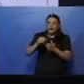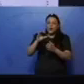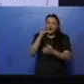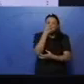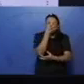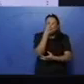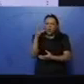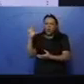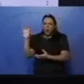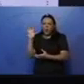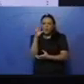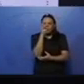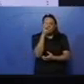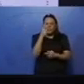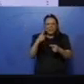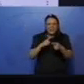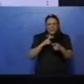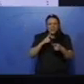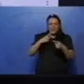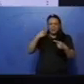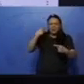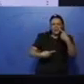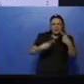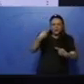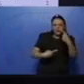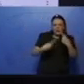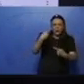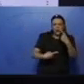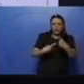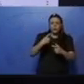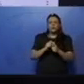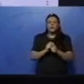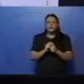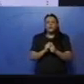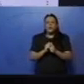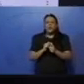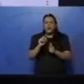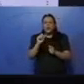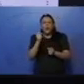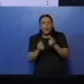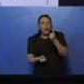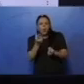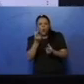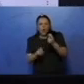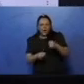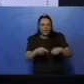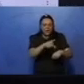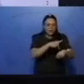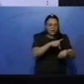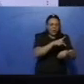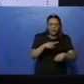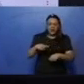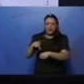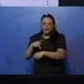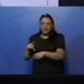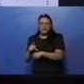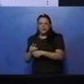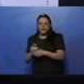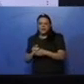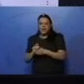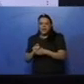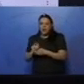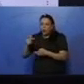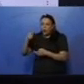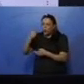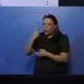disputa, porque aí o que acontece? Vão discutir quais países, ou qual país entrará no lugar dos